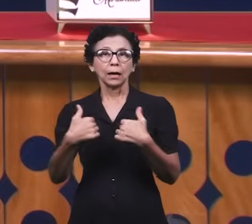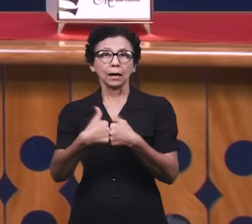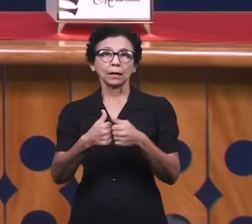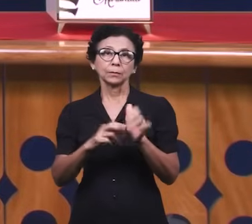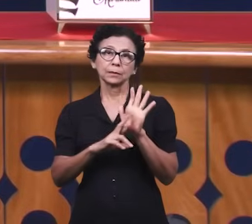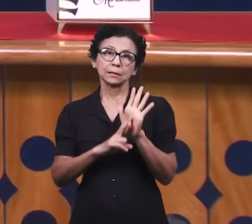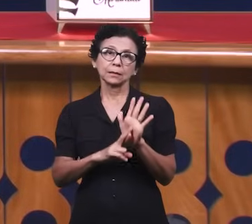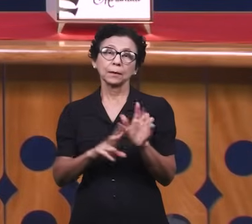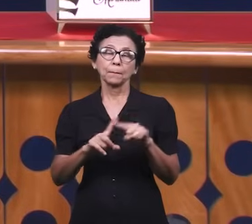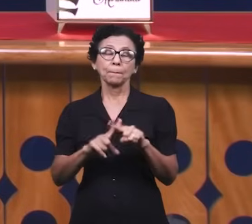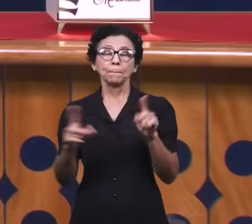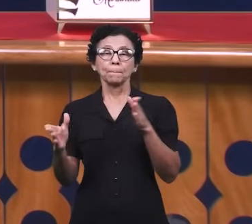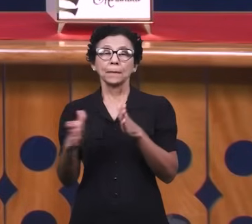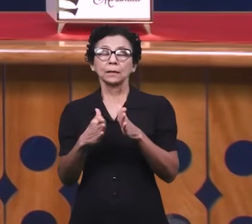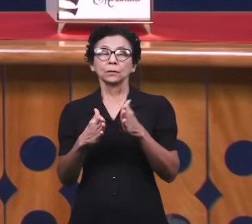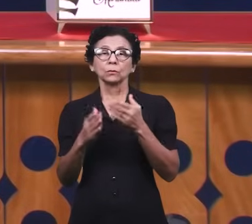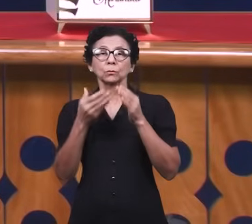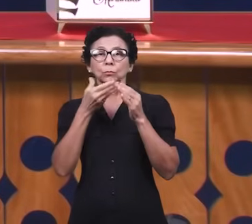época de Saul,